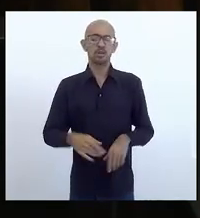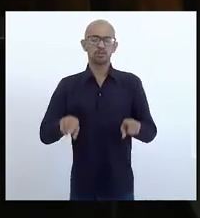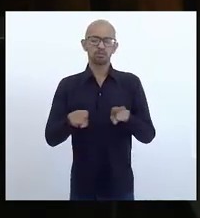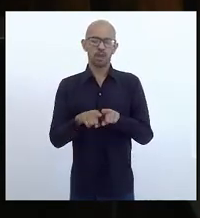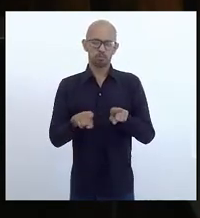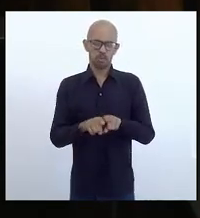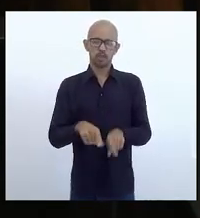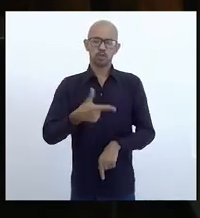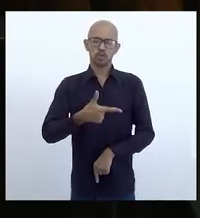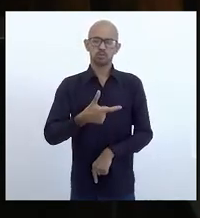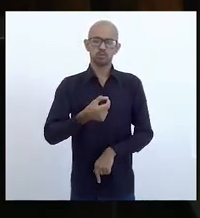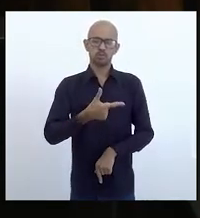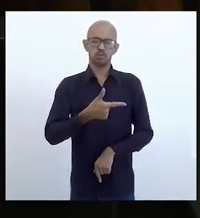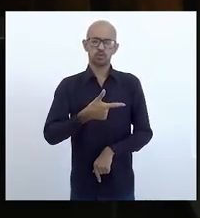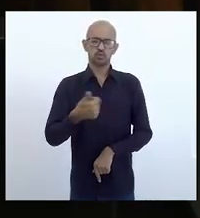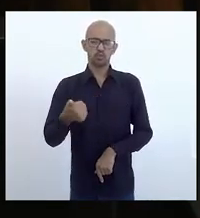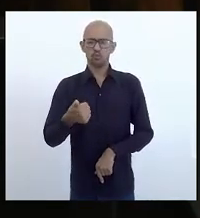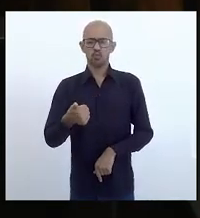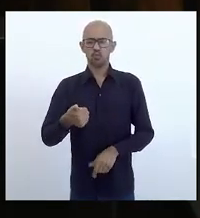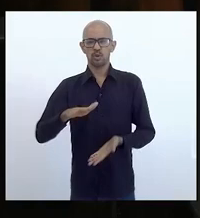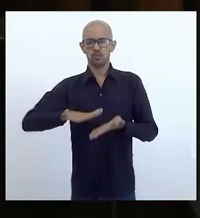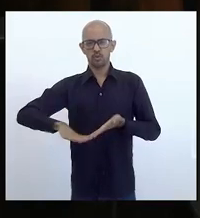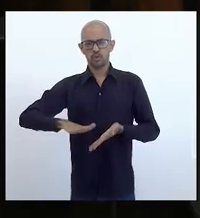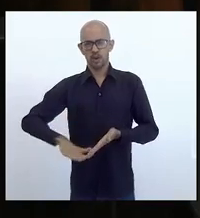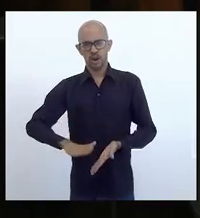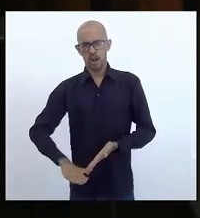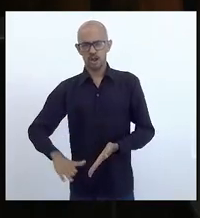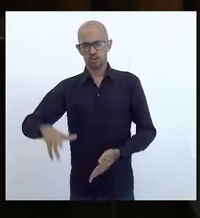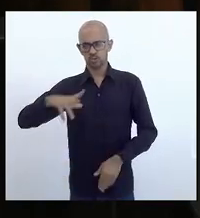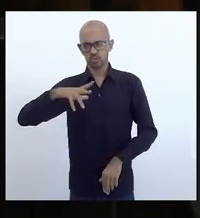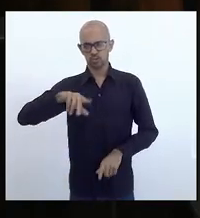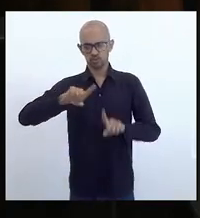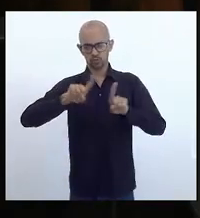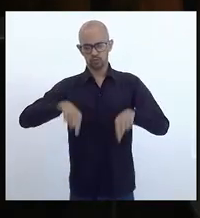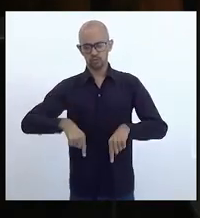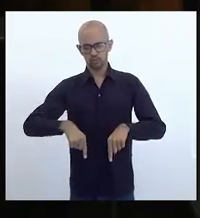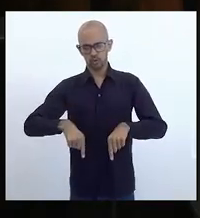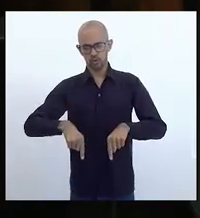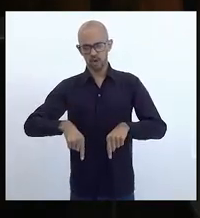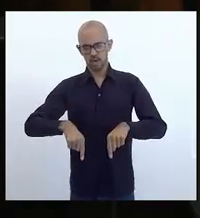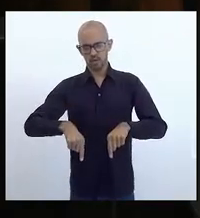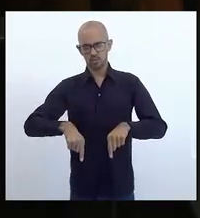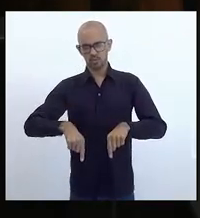2021, houve um gasto de pessoal em encargos de